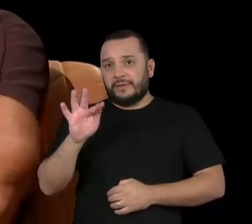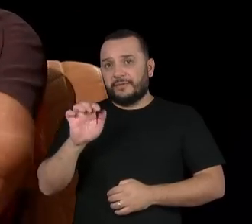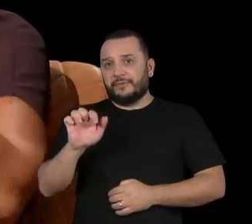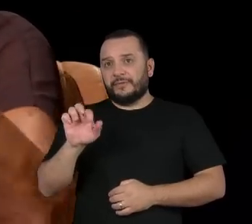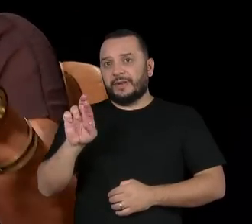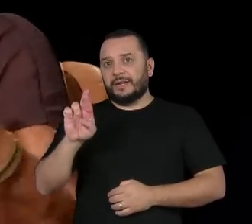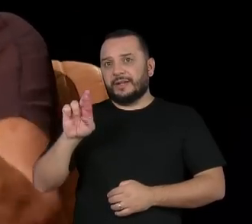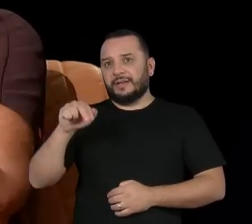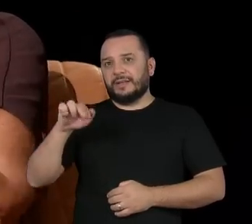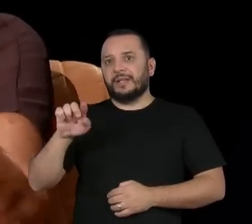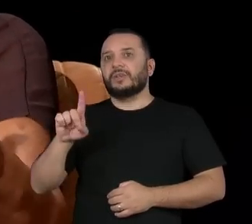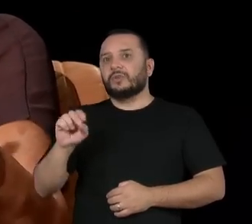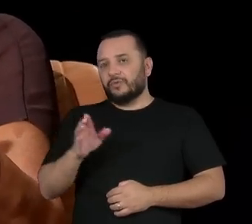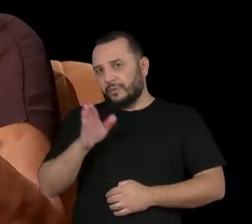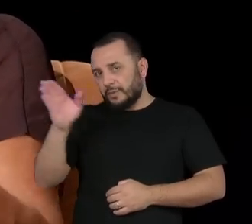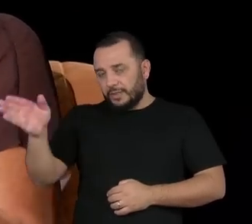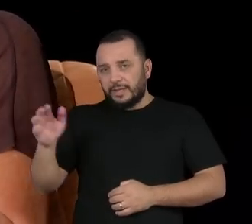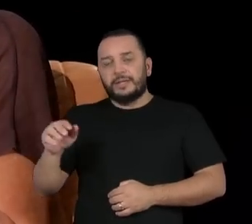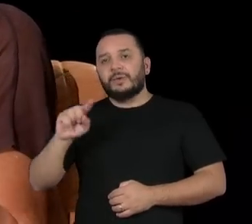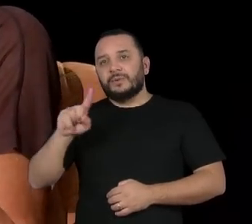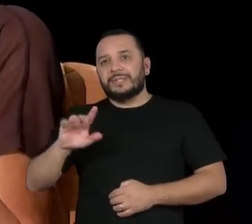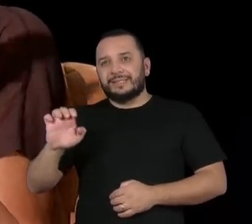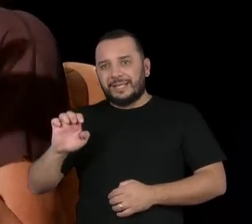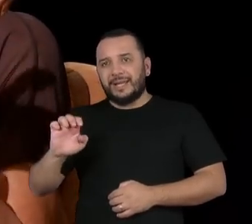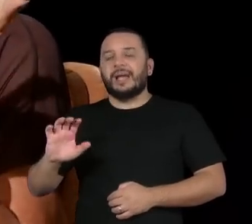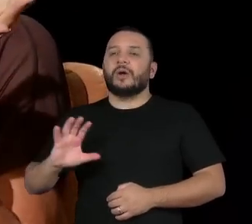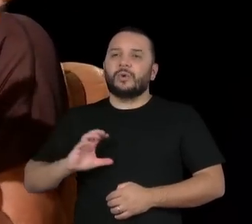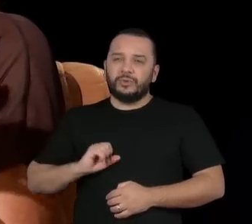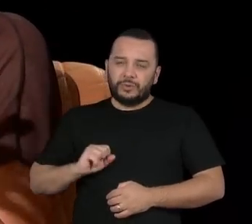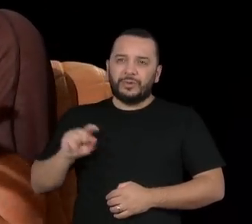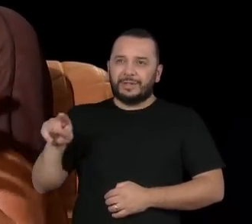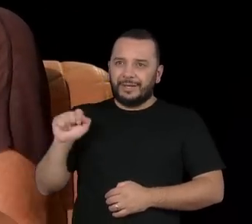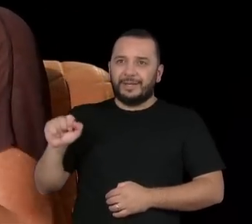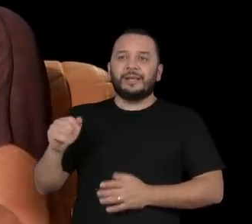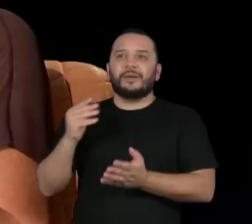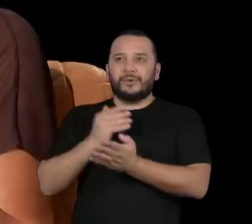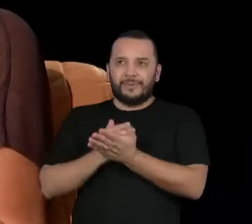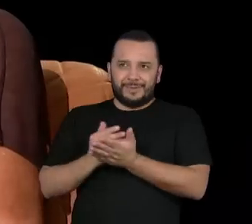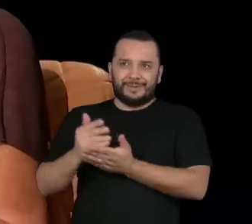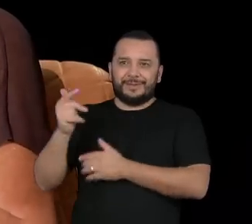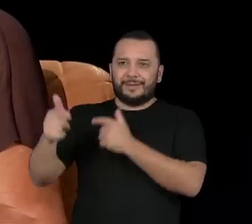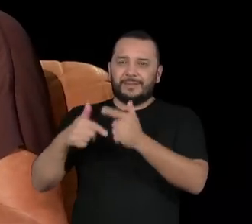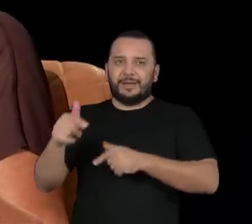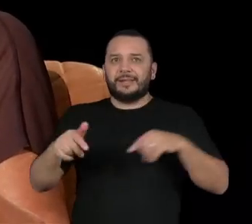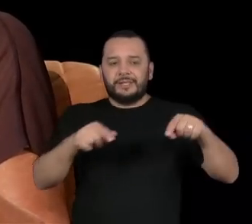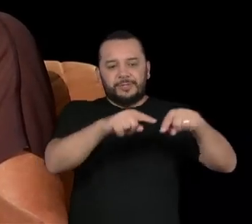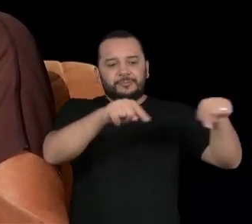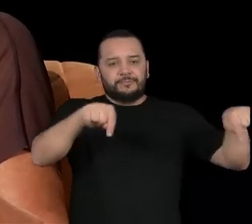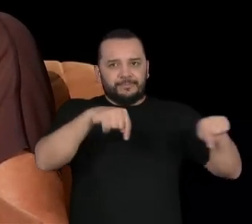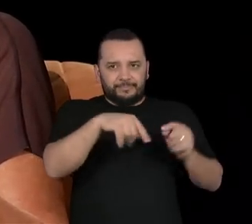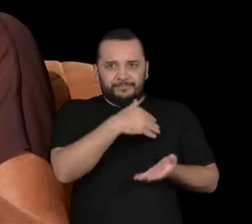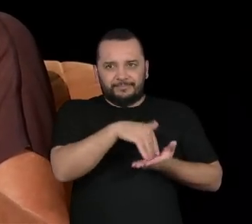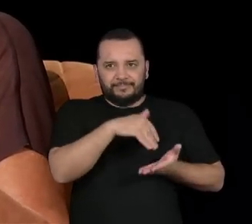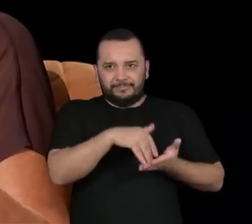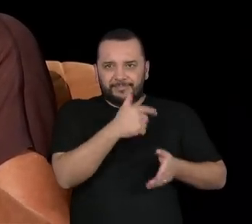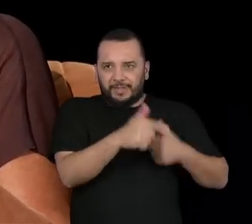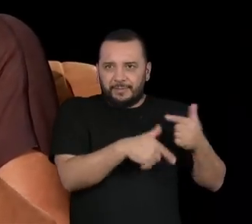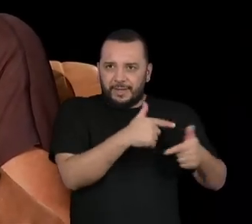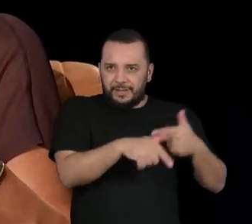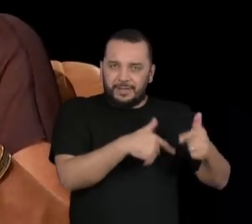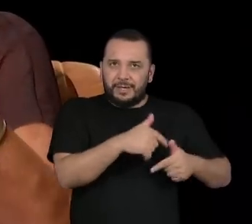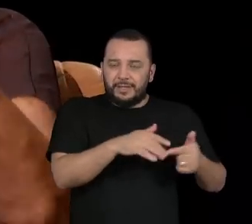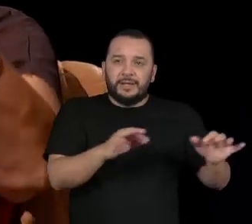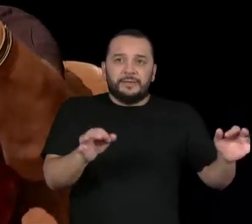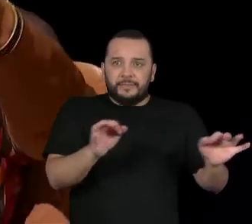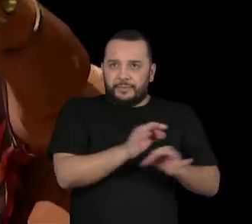adorou o Fernando e eles começaram a trabalhar. E eu, lá no escritório, vinha. Aí nós alugamos